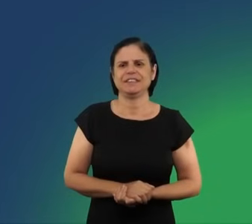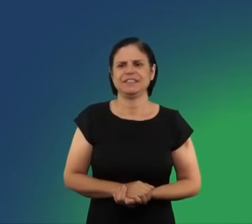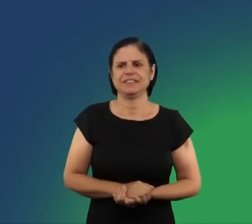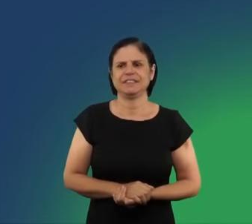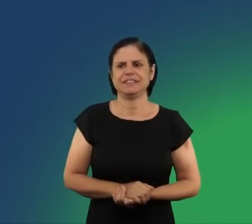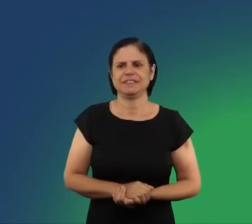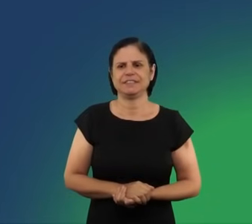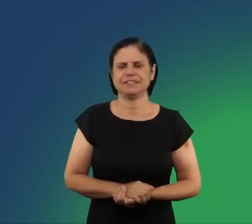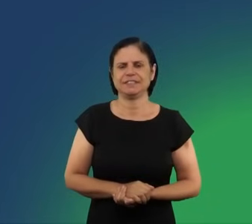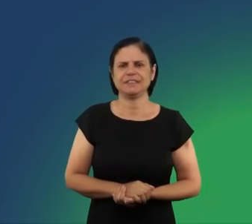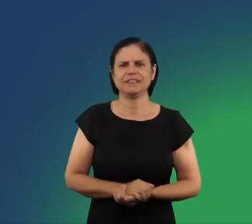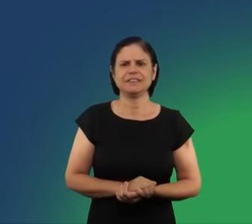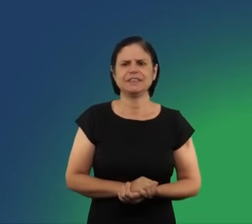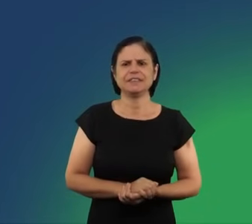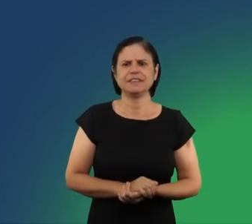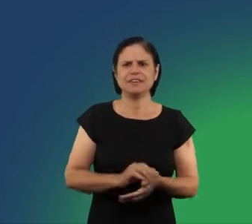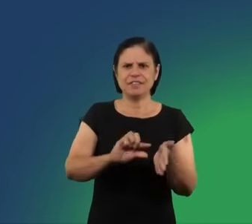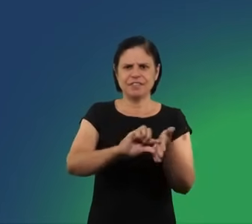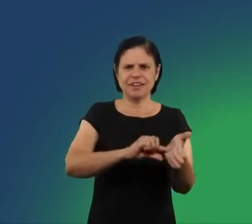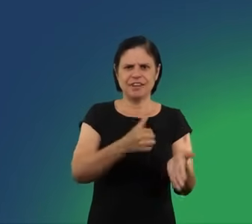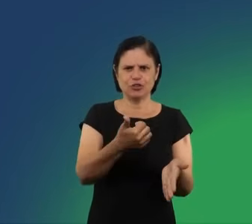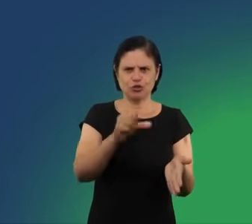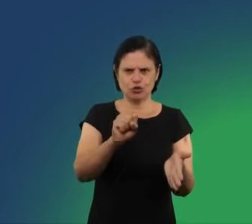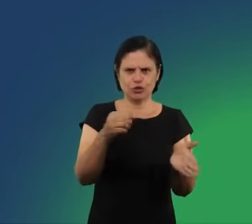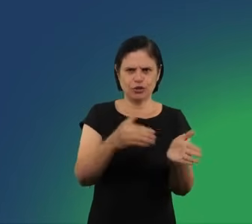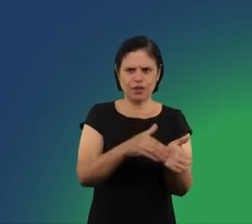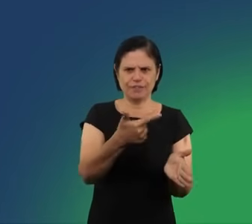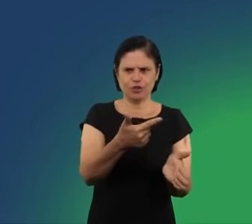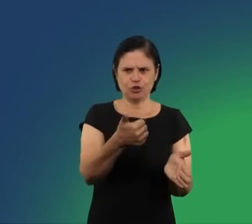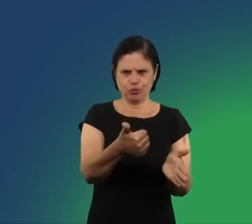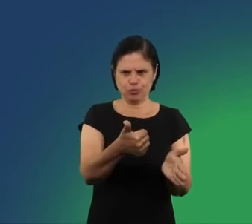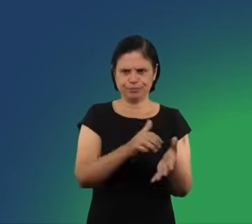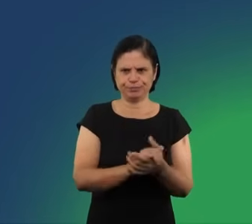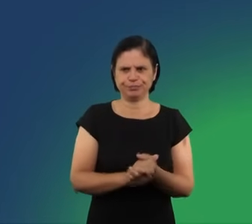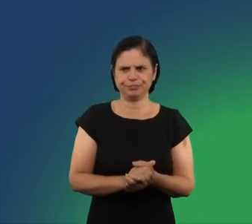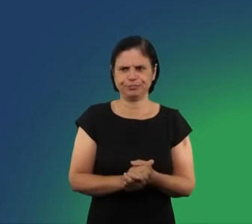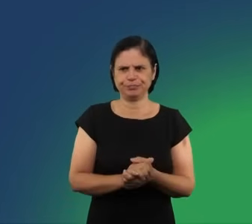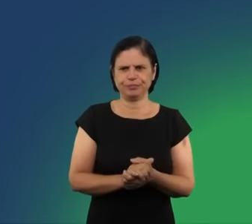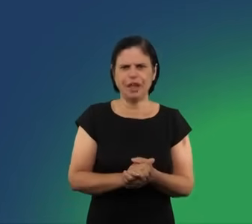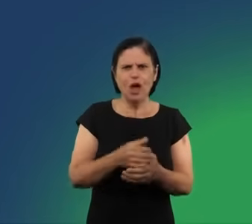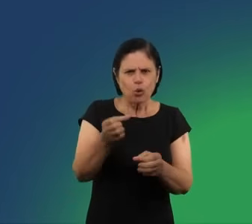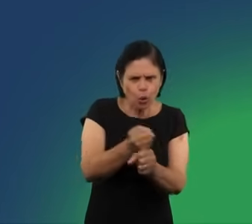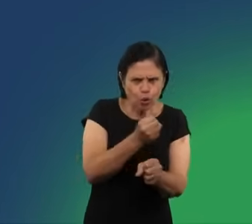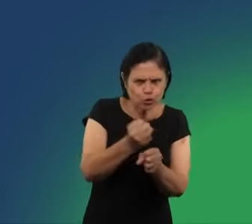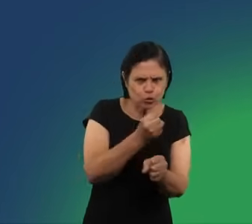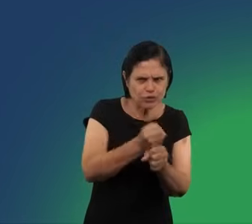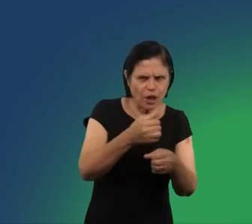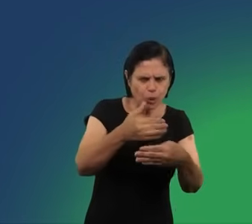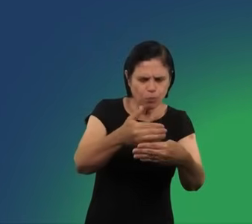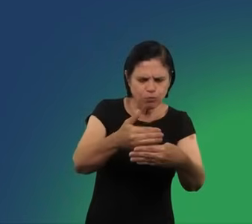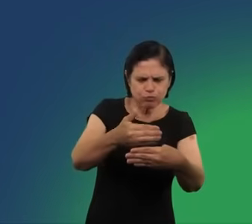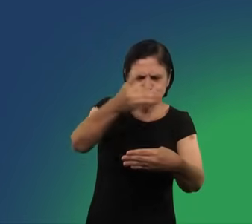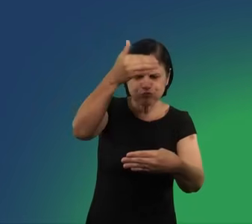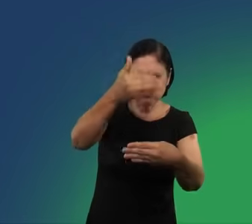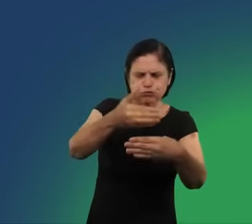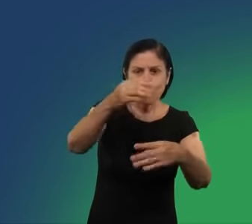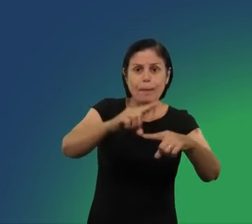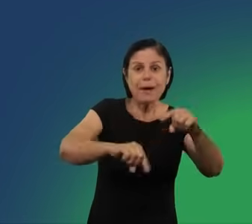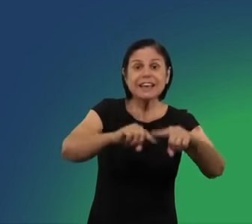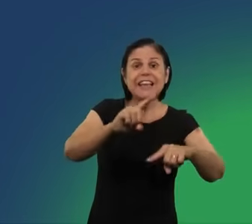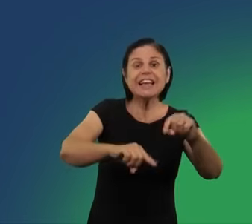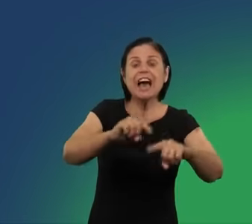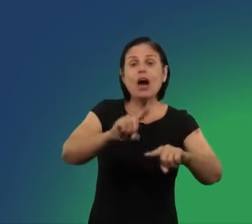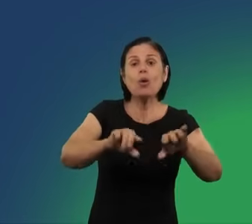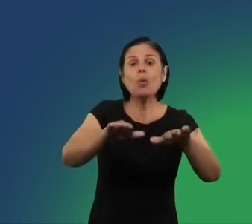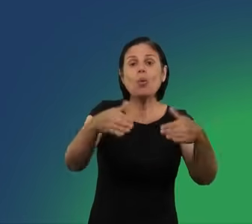material? Versos 18 a 21, vamos ler. E a construção do seu muro era